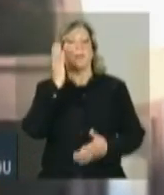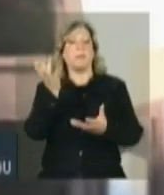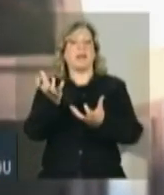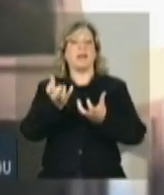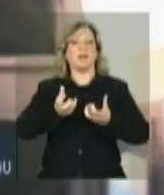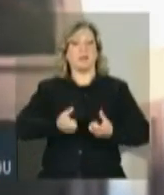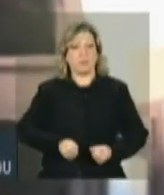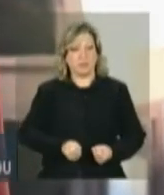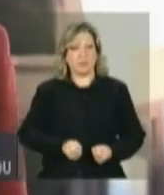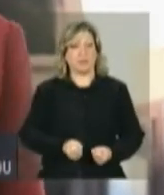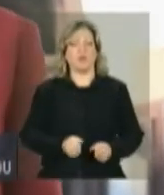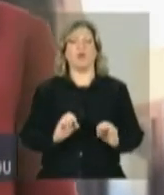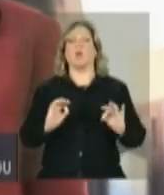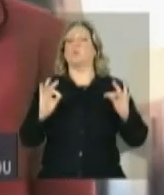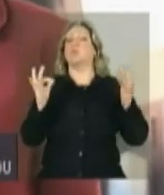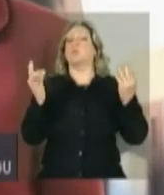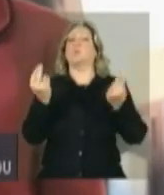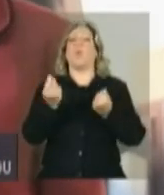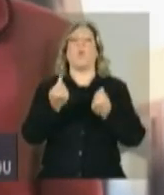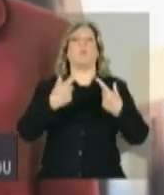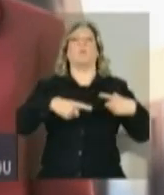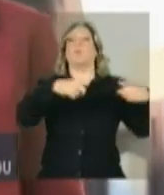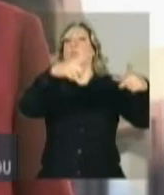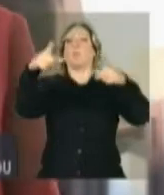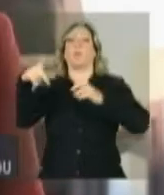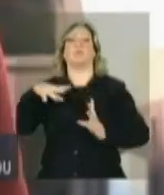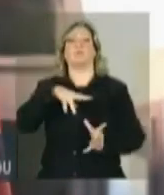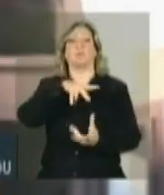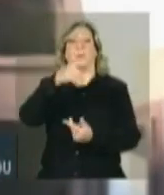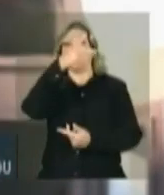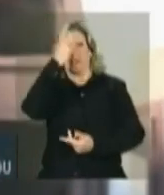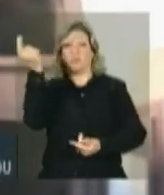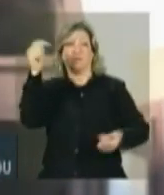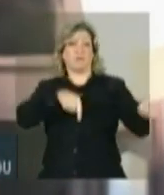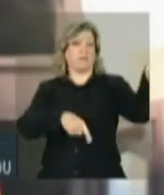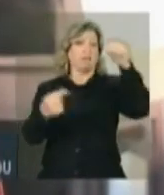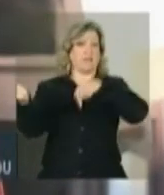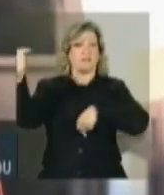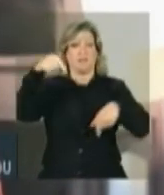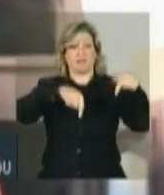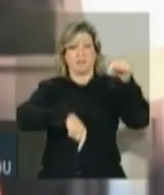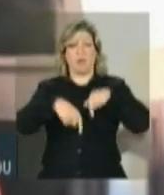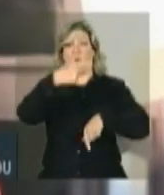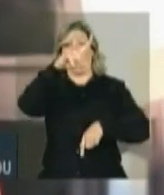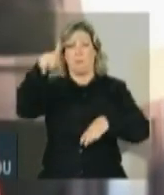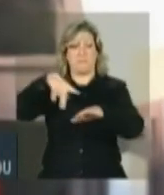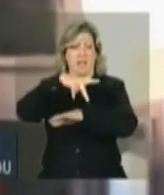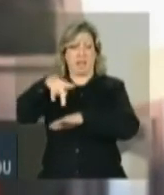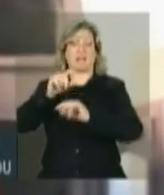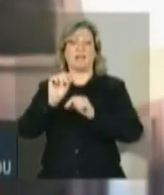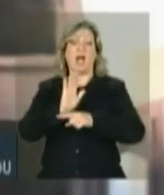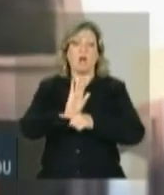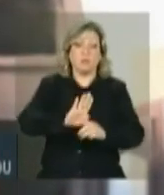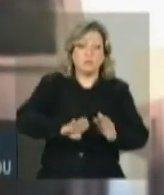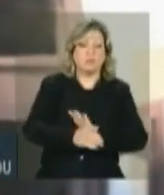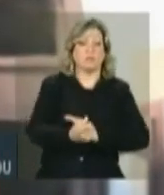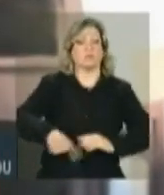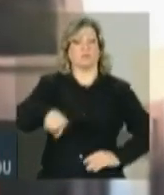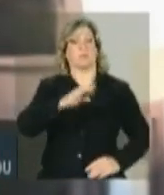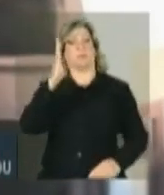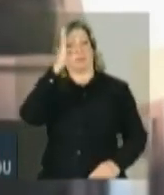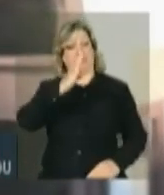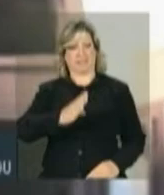de todas as partes do mundo, imigrantes, e de transformá-los em